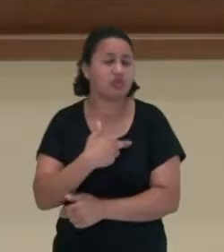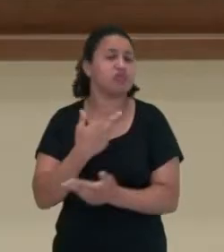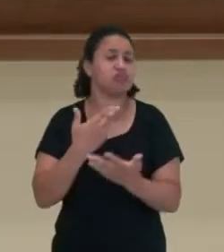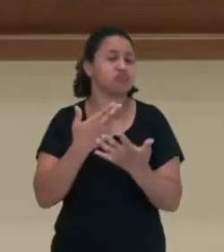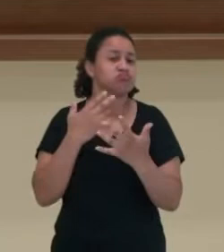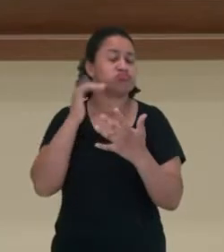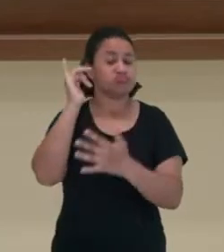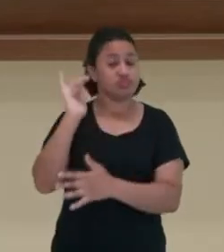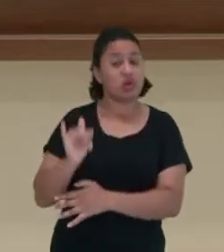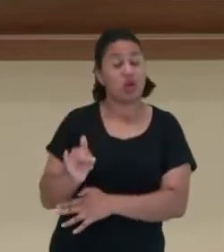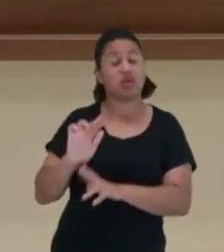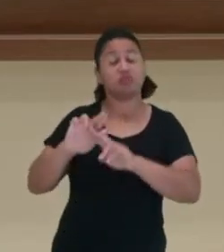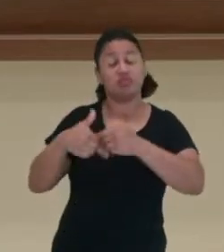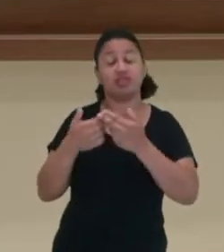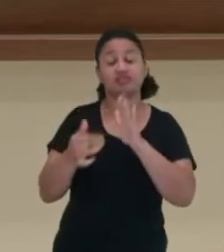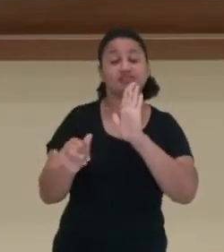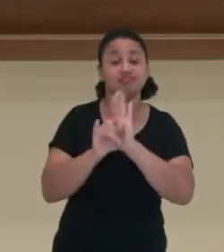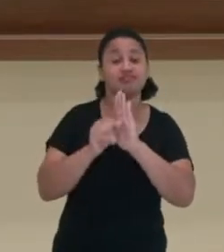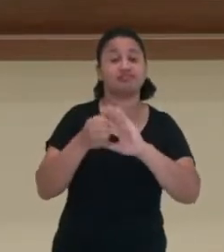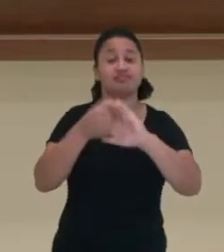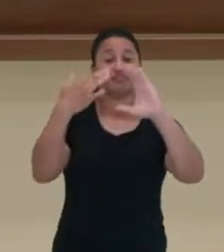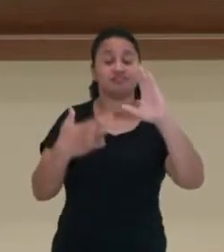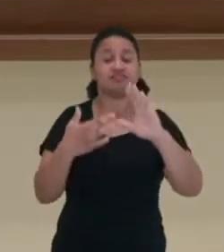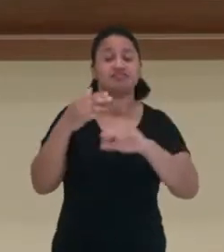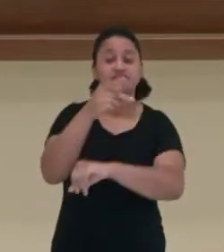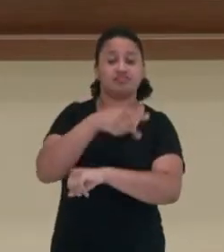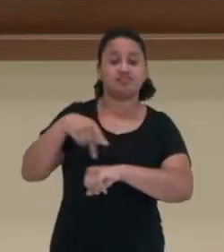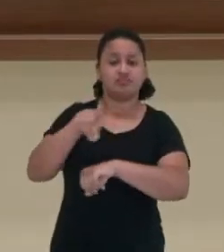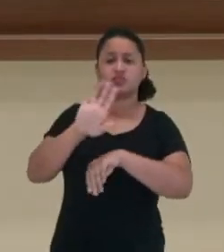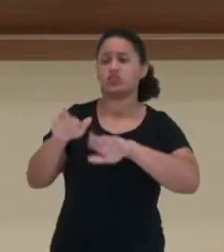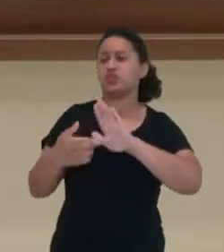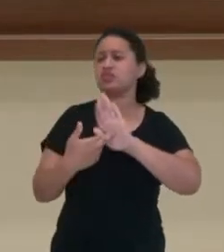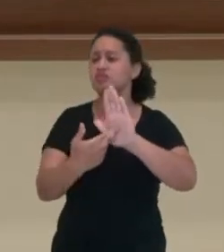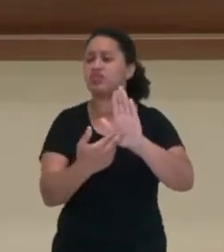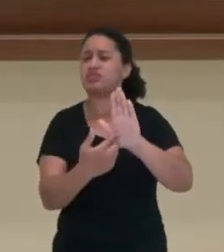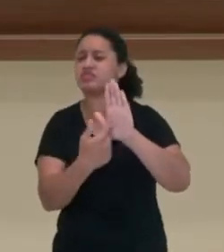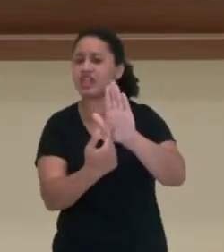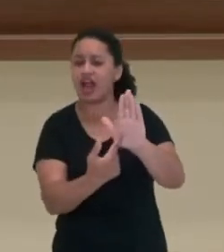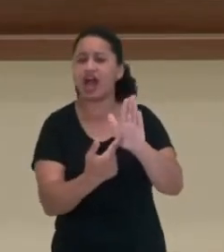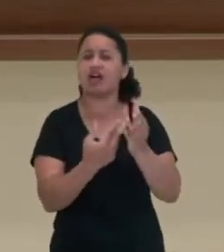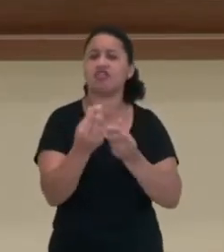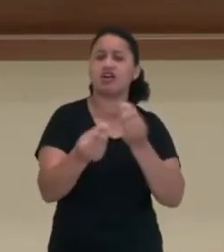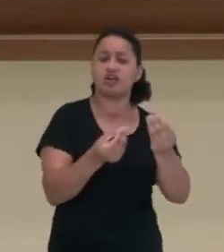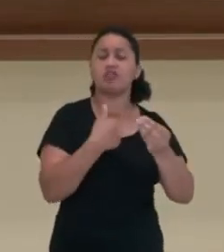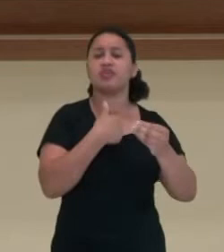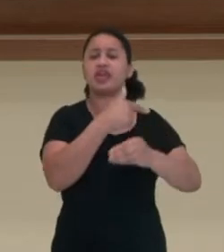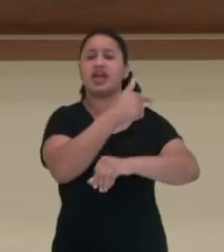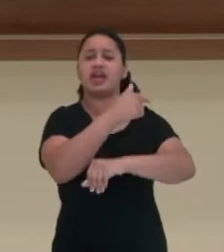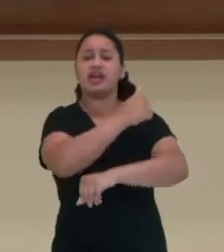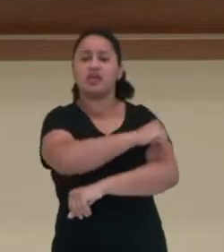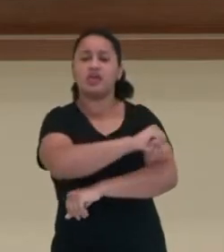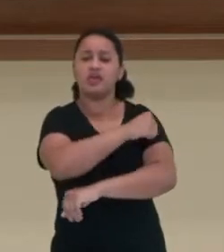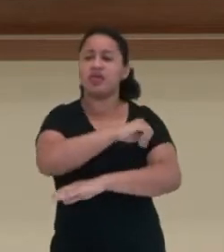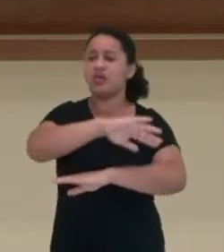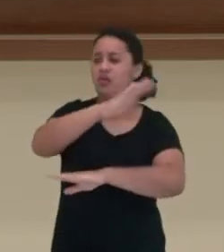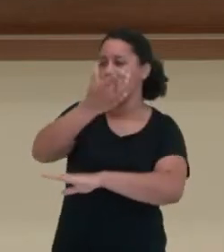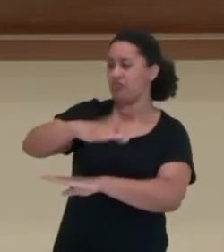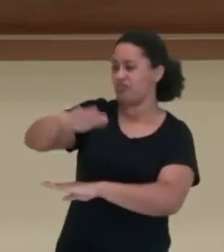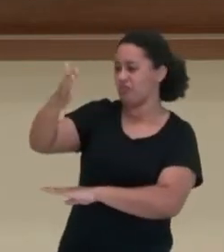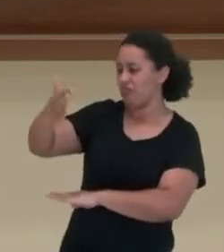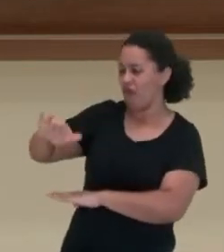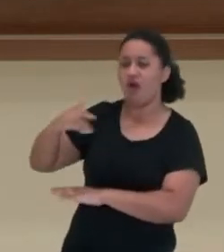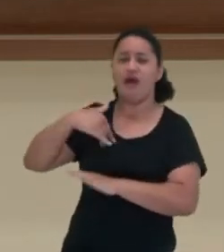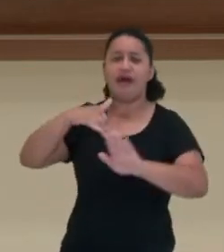identidade nacional. Então, quando ele mostrava como era o Rio de Janeiro, os morros, as praias, a corte